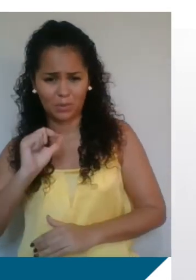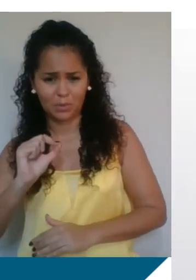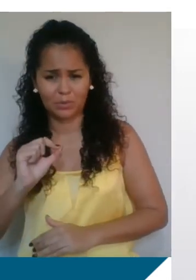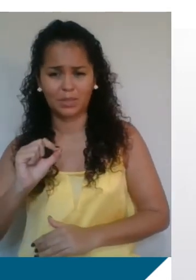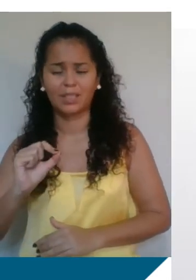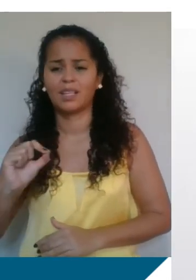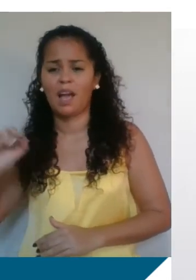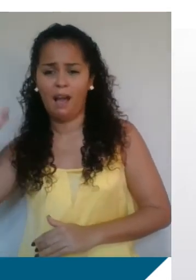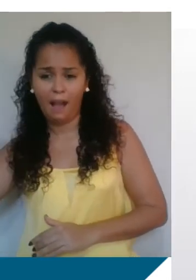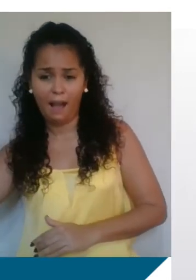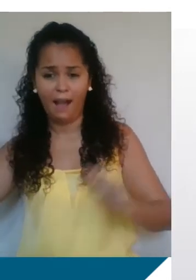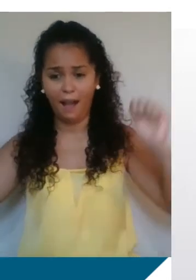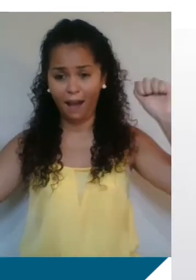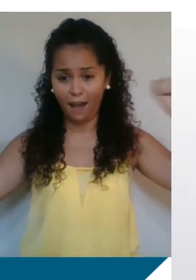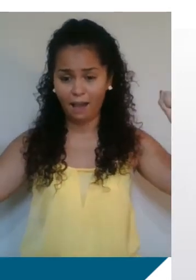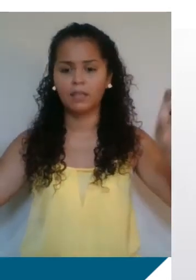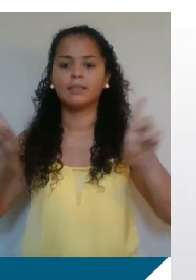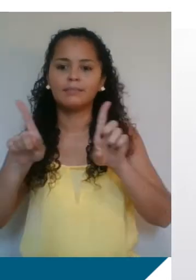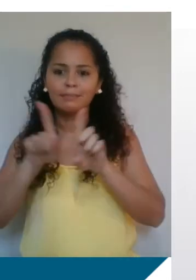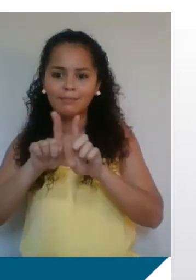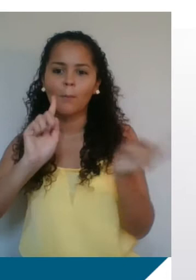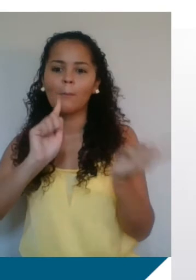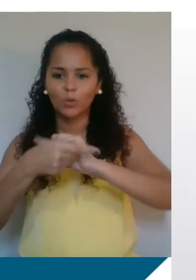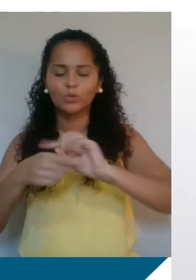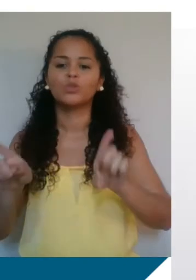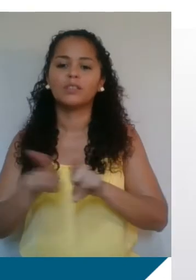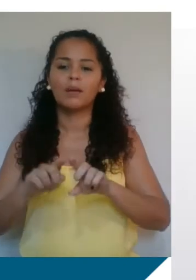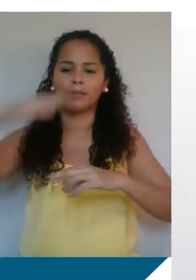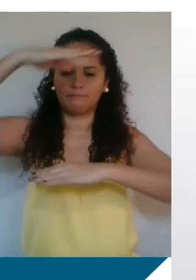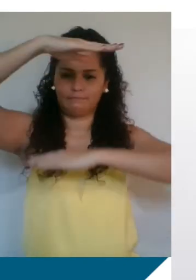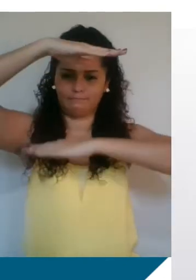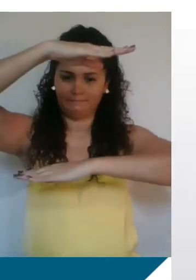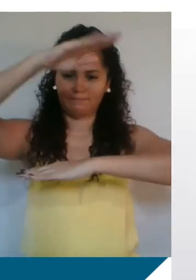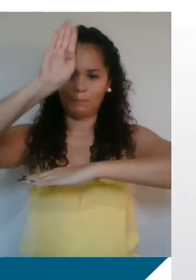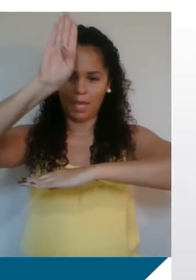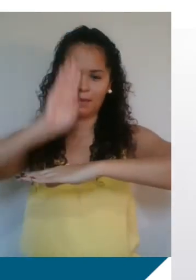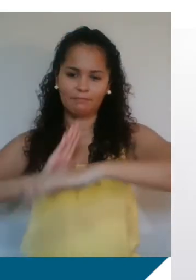os lados opostos de cima e de baixo têm medidas iguais a Bzinho.